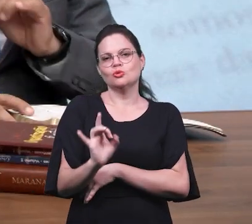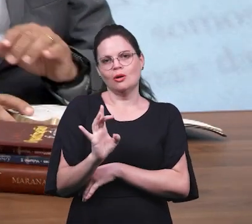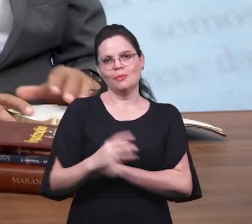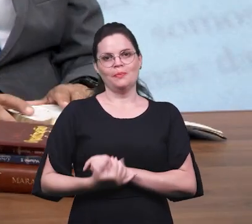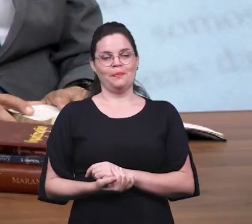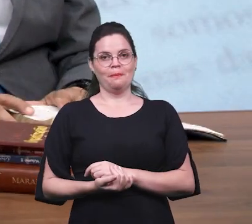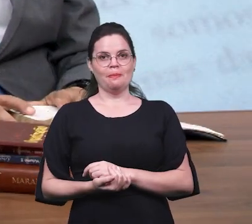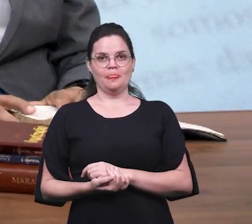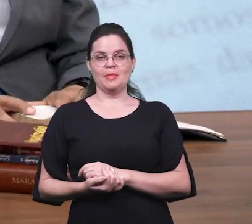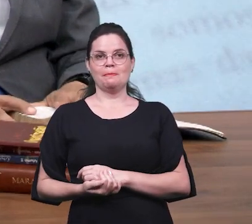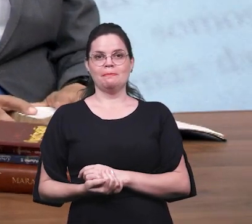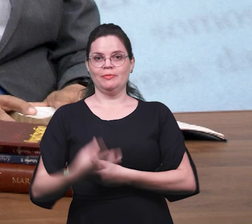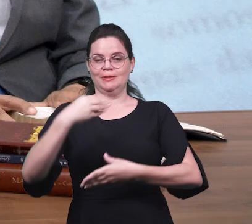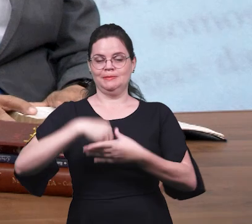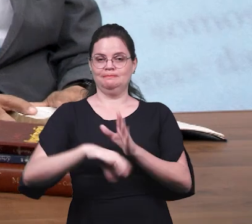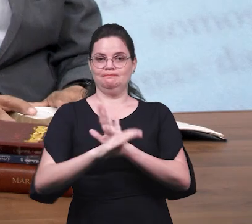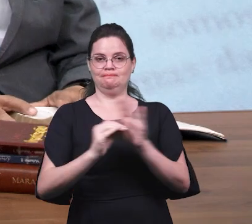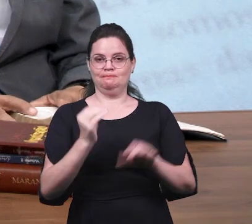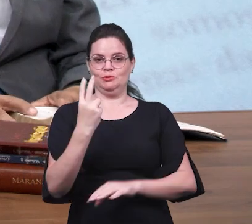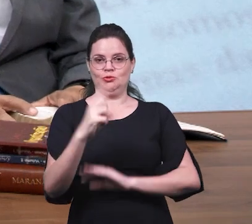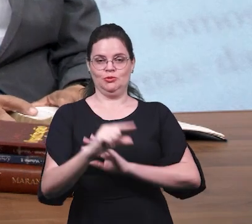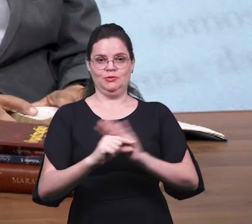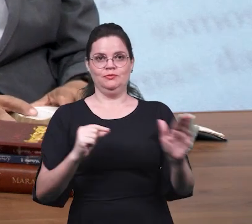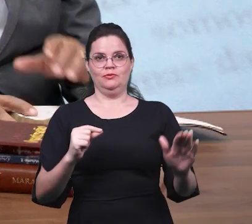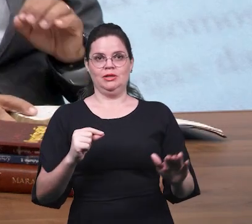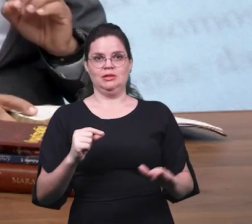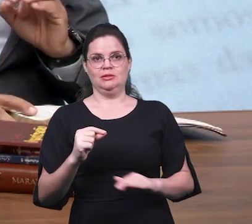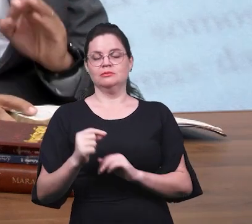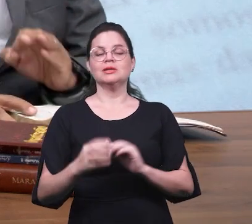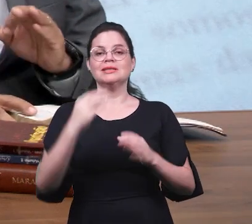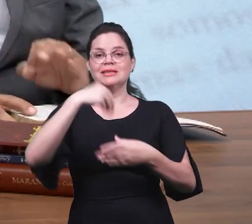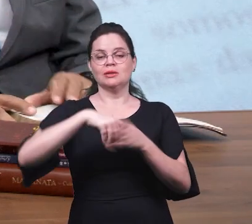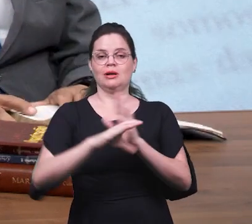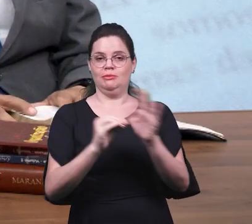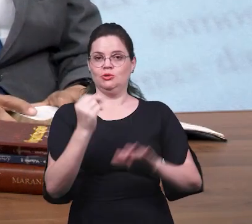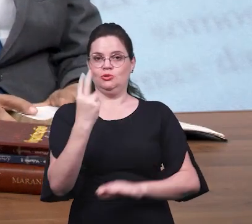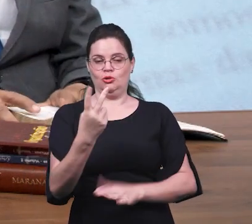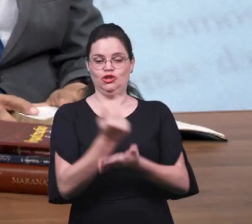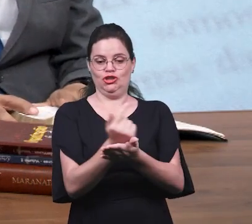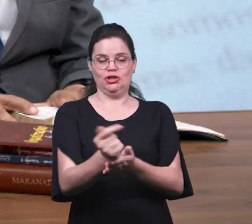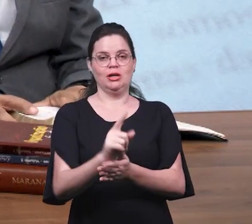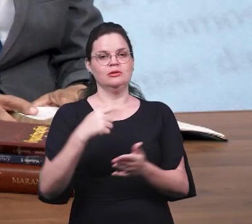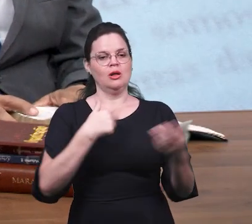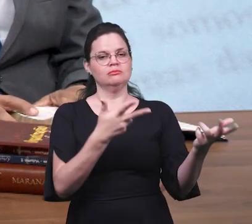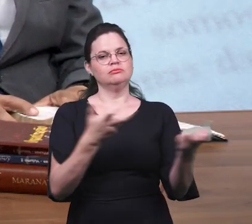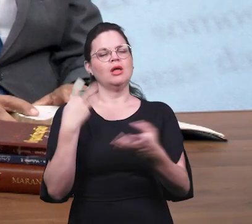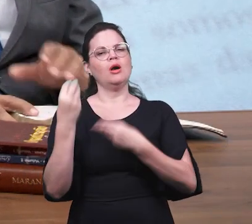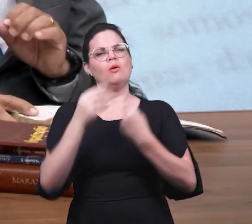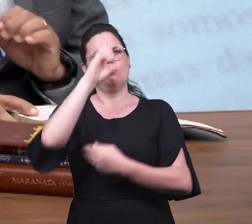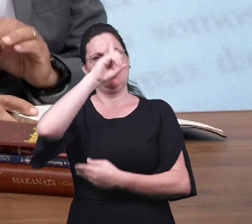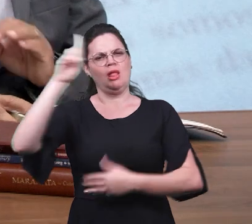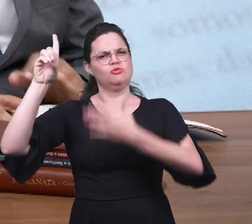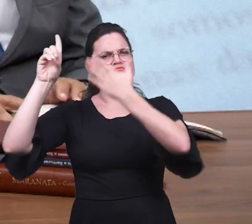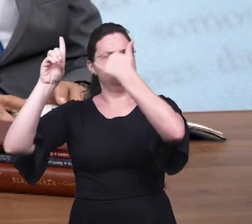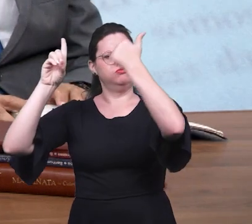No capítulo 2 de Gênesis, vimos como a infinita sabedoria de Deus na criação